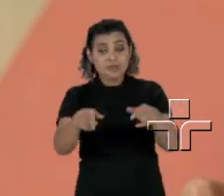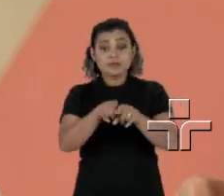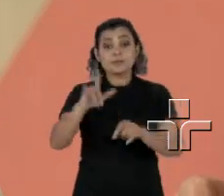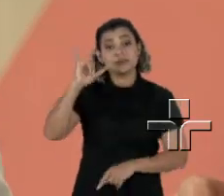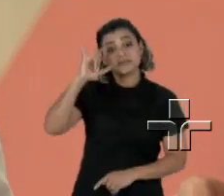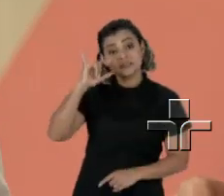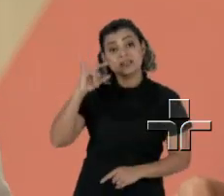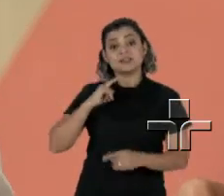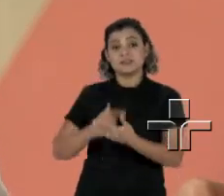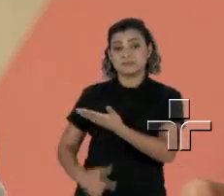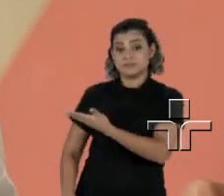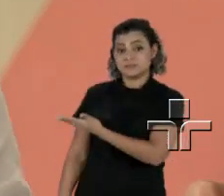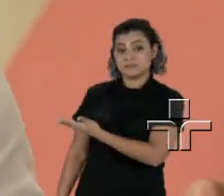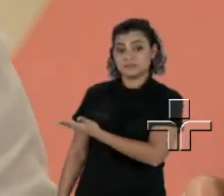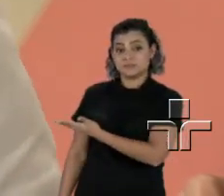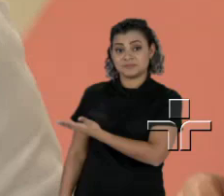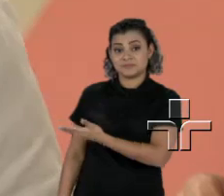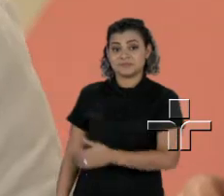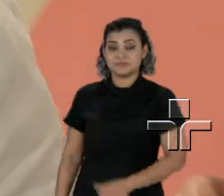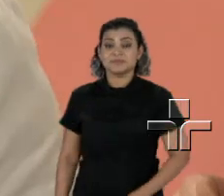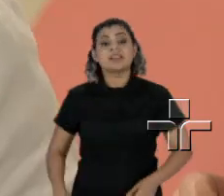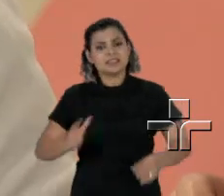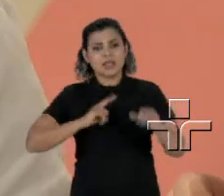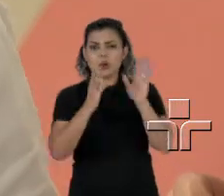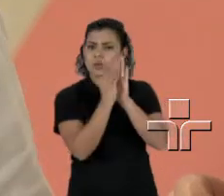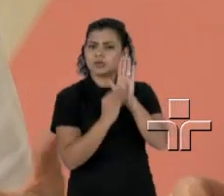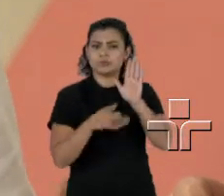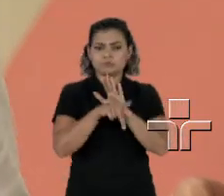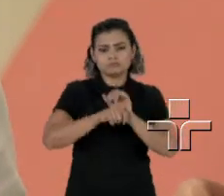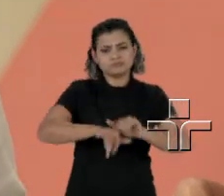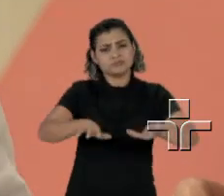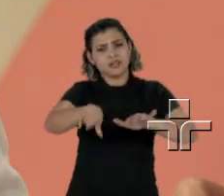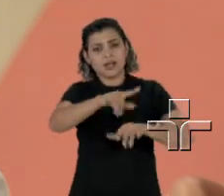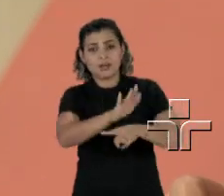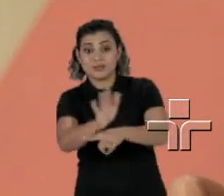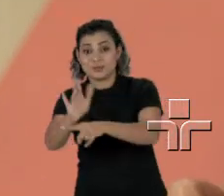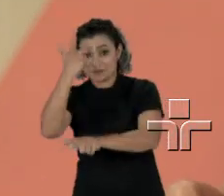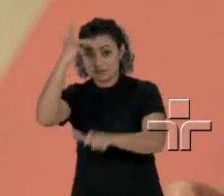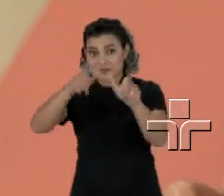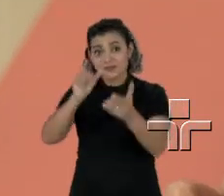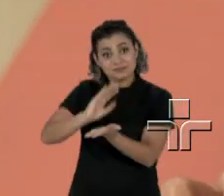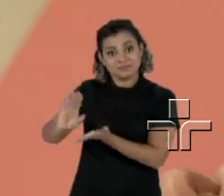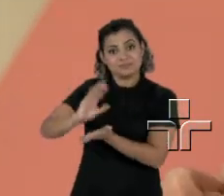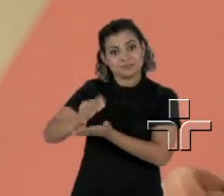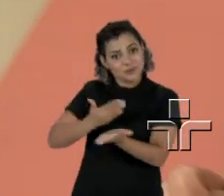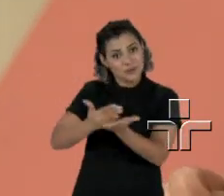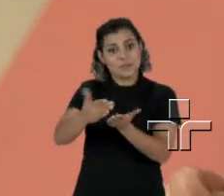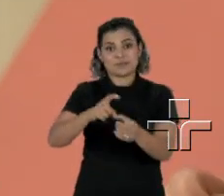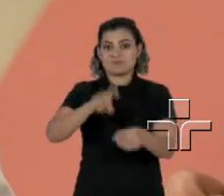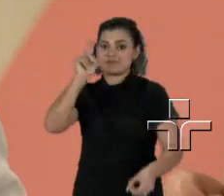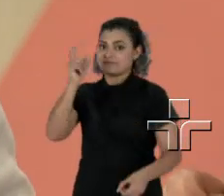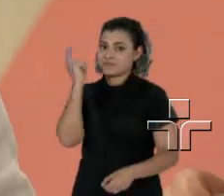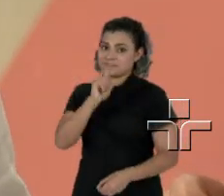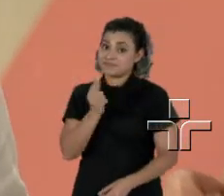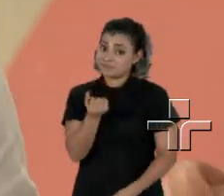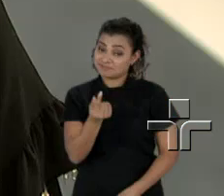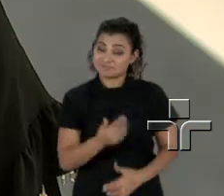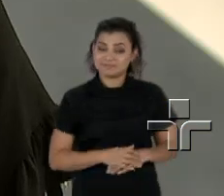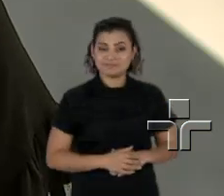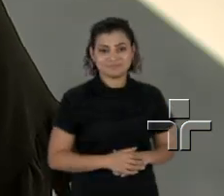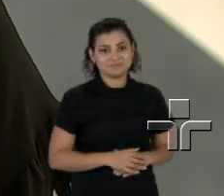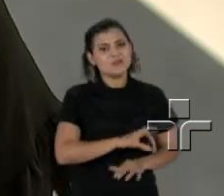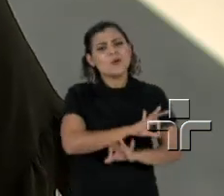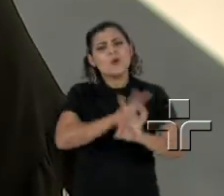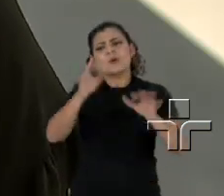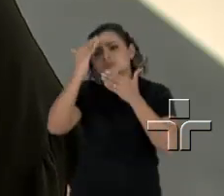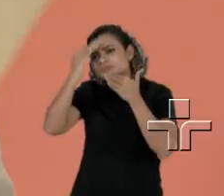também somos pink a gente traz bastante conteúdo aí pra tentar ajudar todo mundo a começar a investir até uma independência financeira ótimo